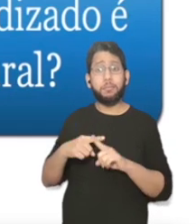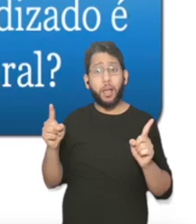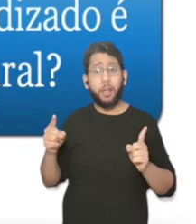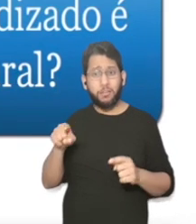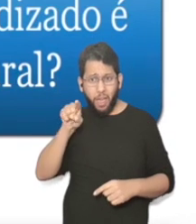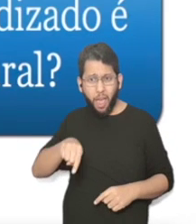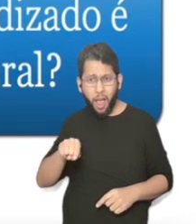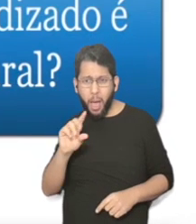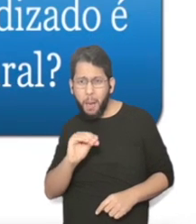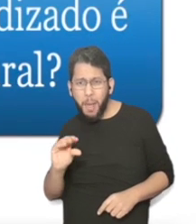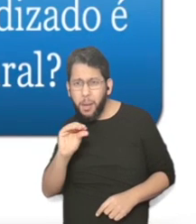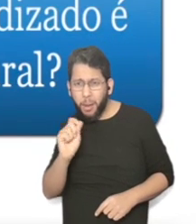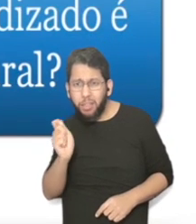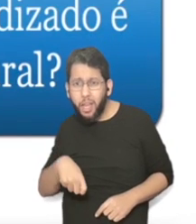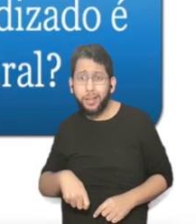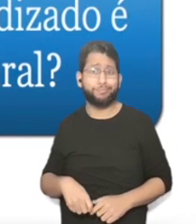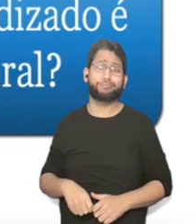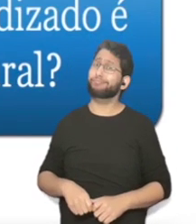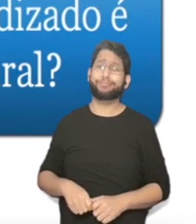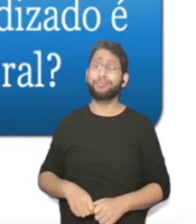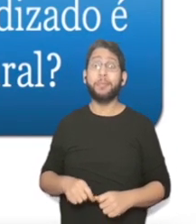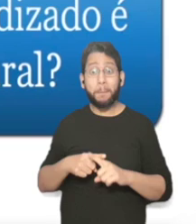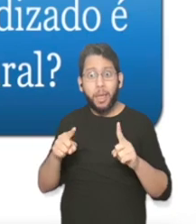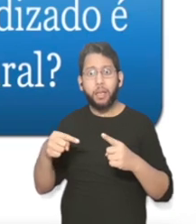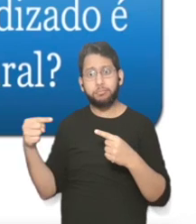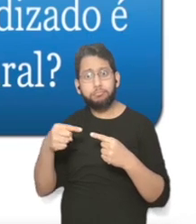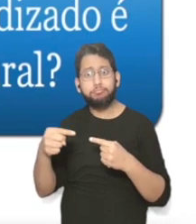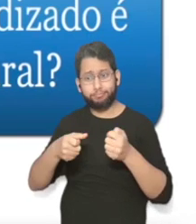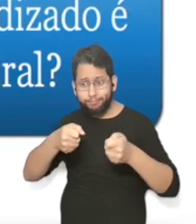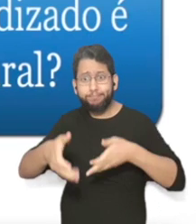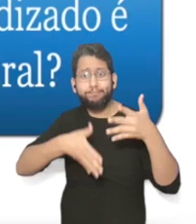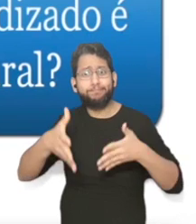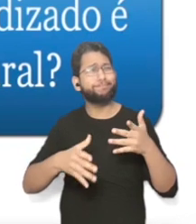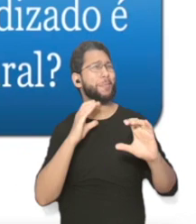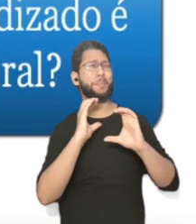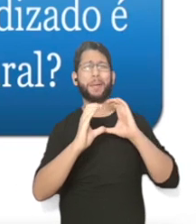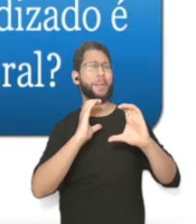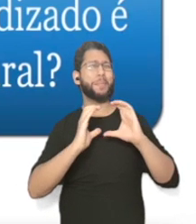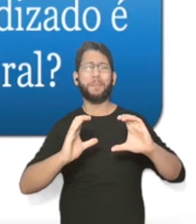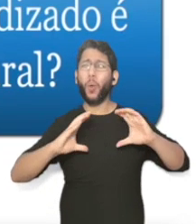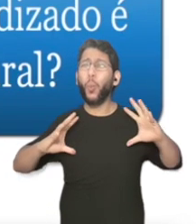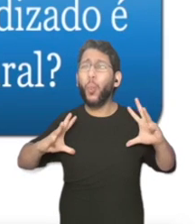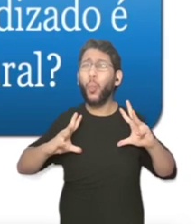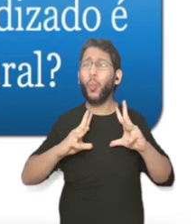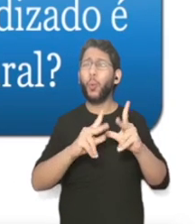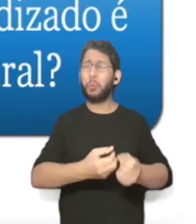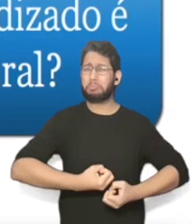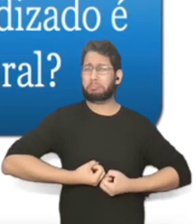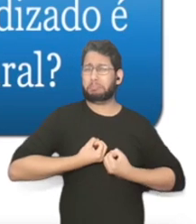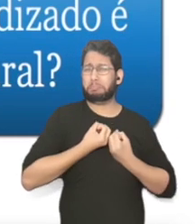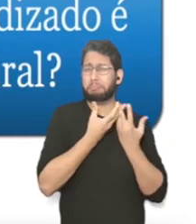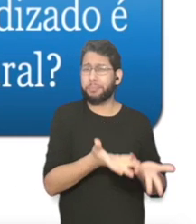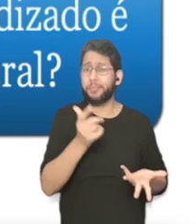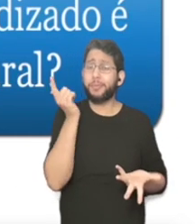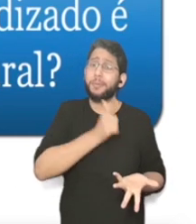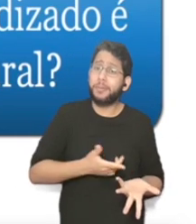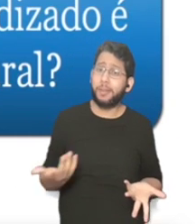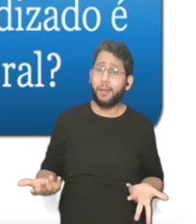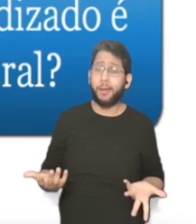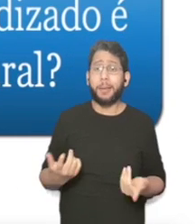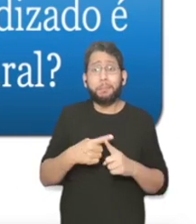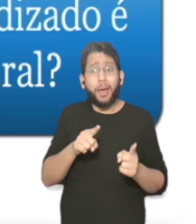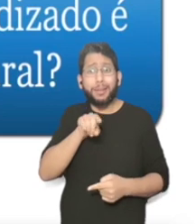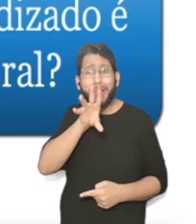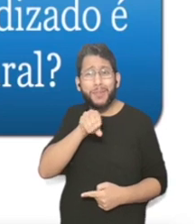para contar, mas por meio da oralidade, ela se sente presa, porque ela não consegue se comunicar, que é algo para ela,